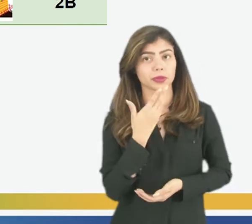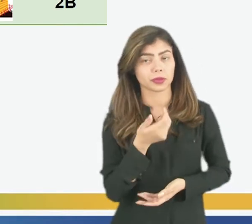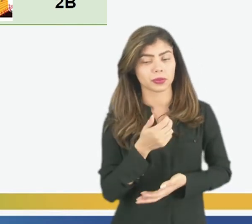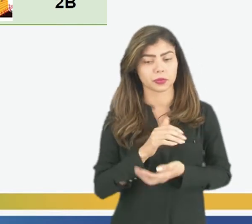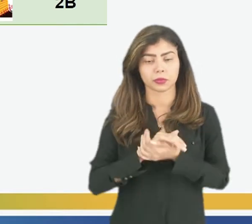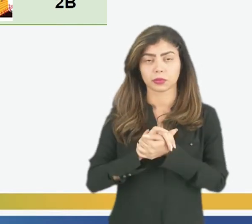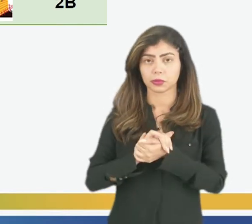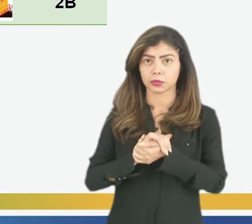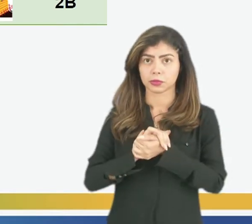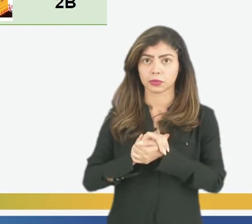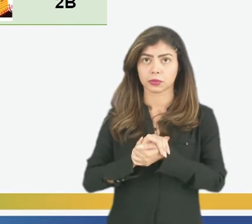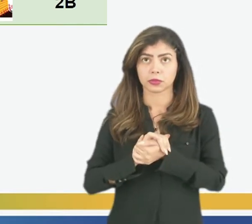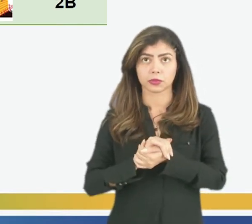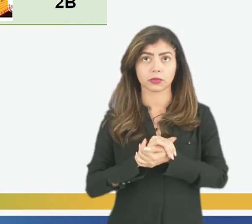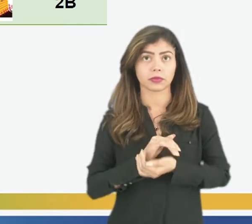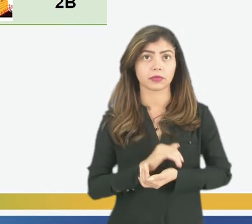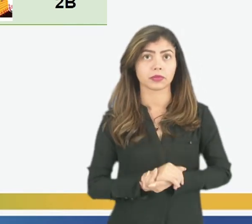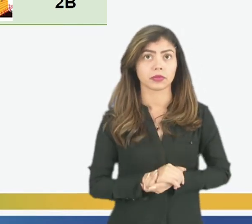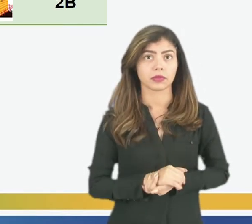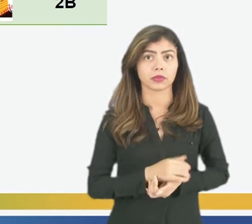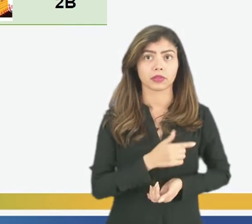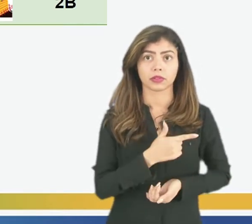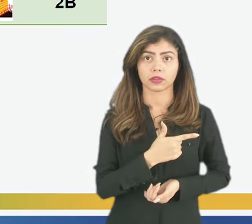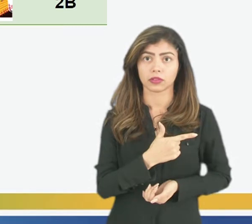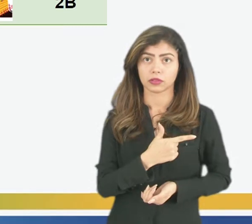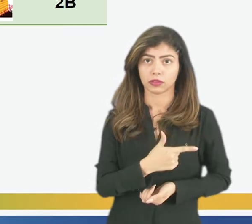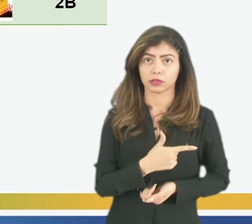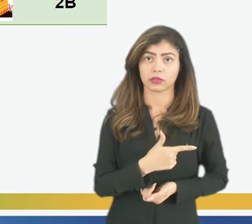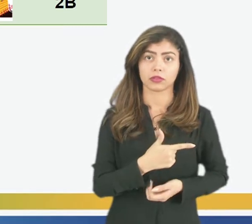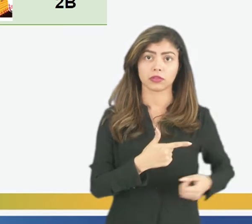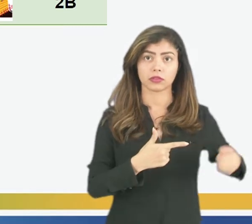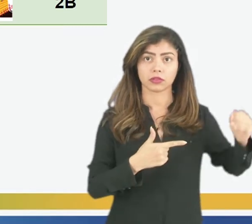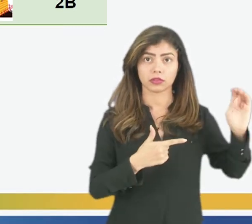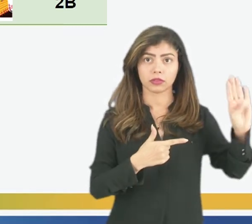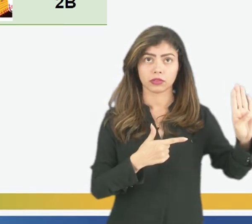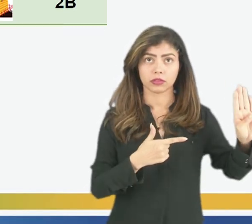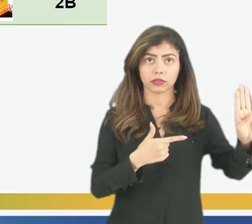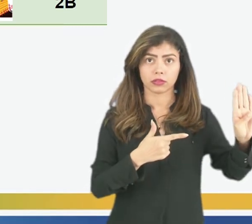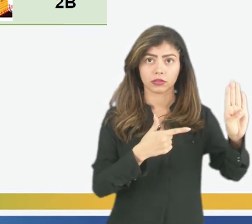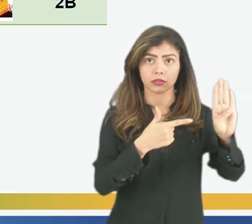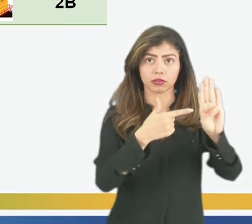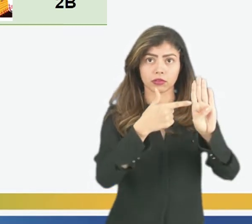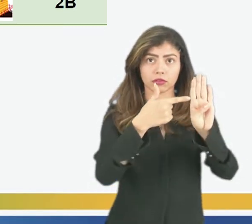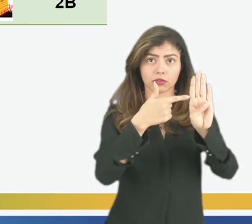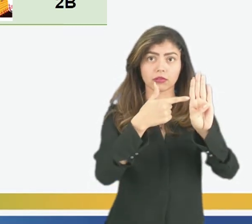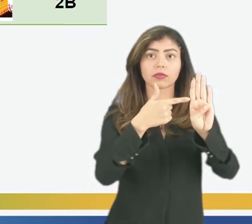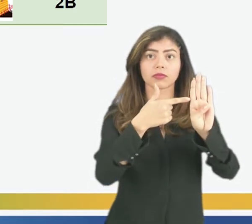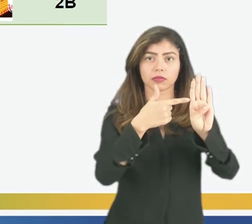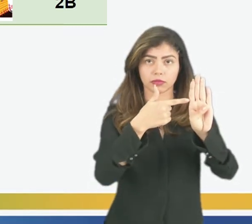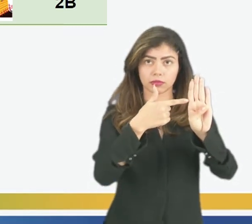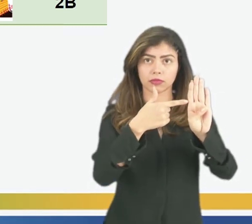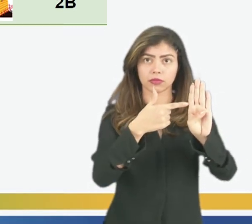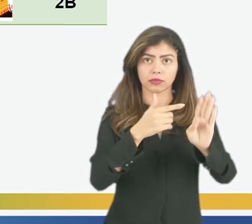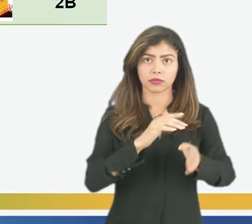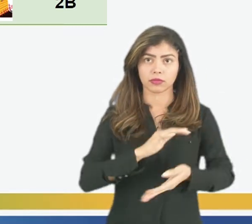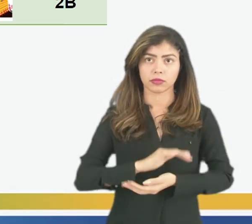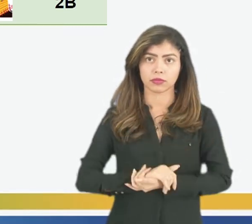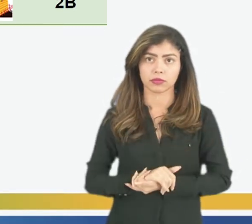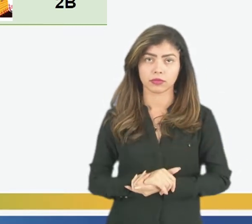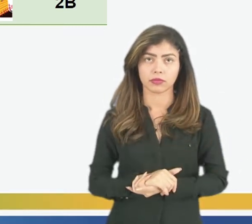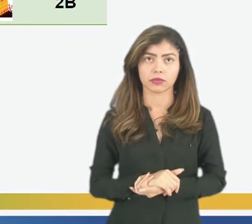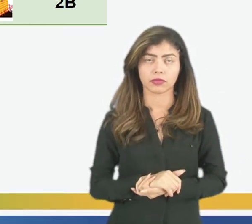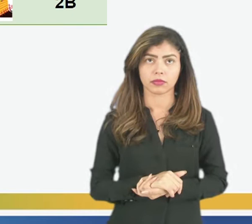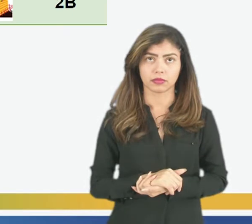Muito bem, nós podemos dizer que a casa está 2B, na coluna 2 e na